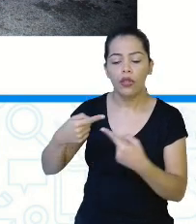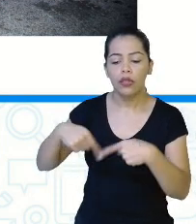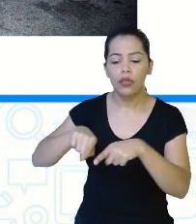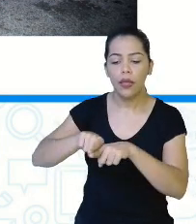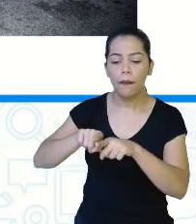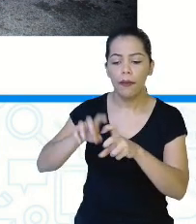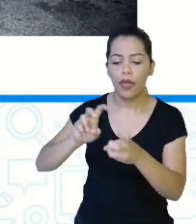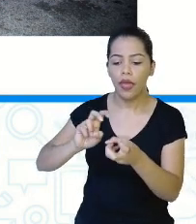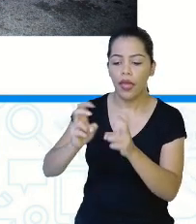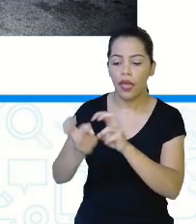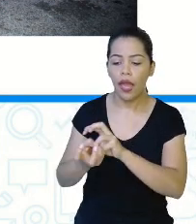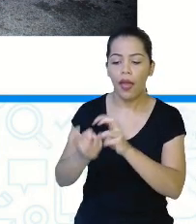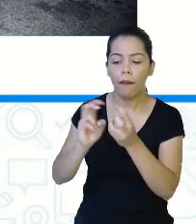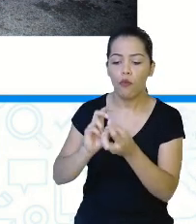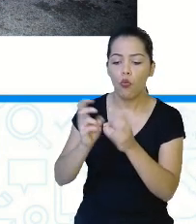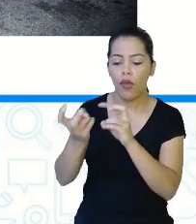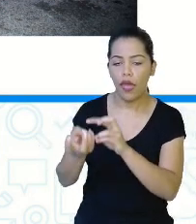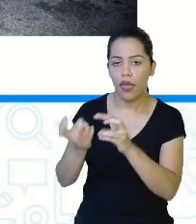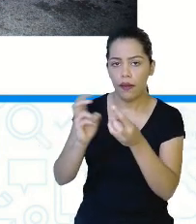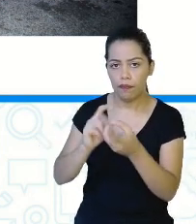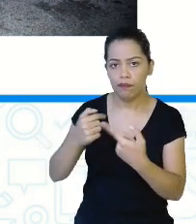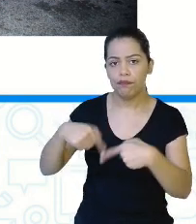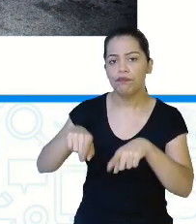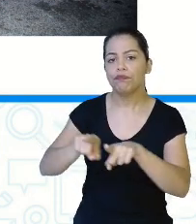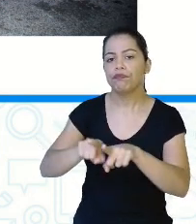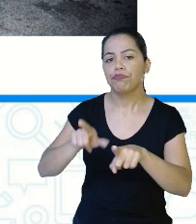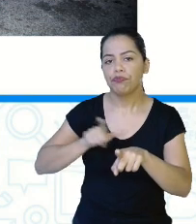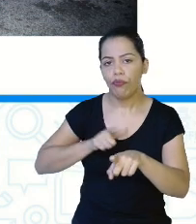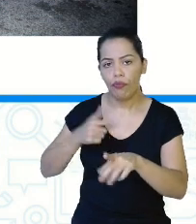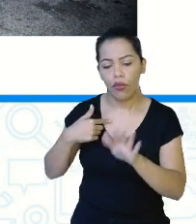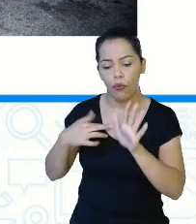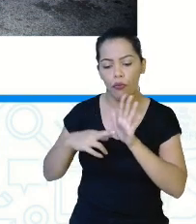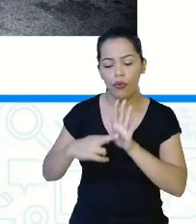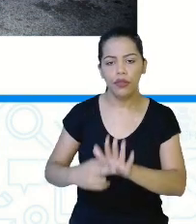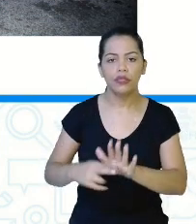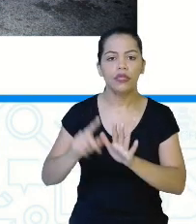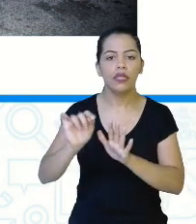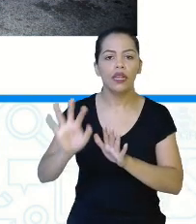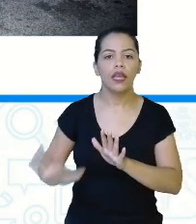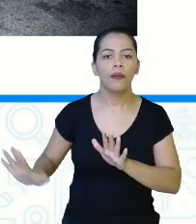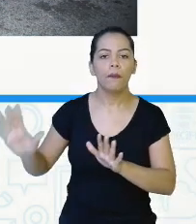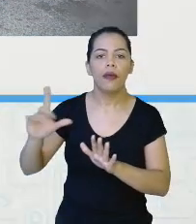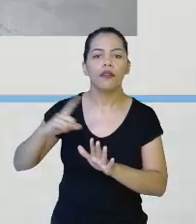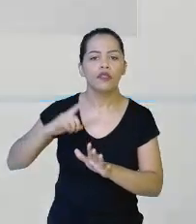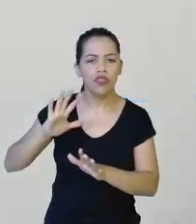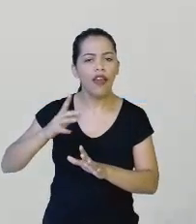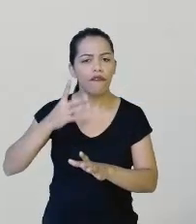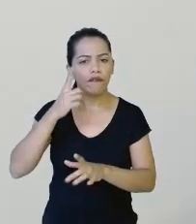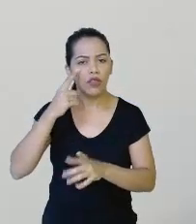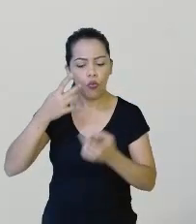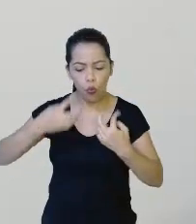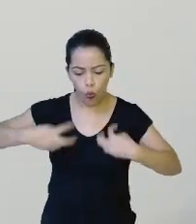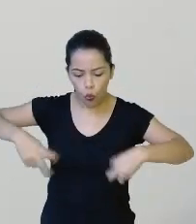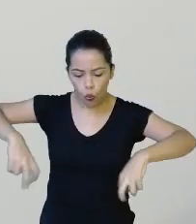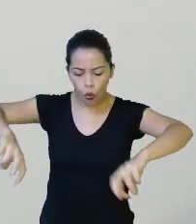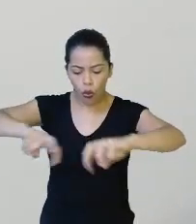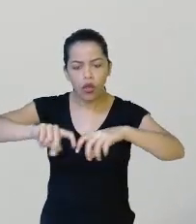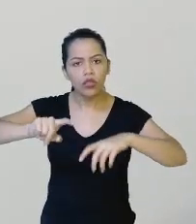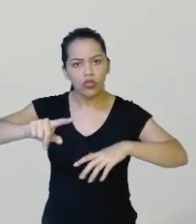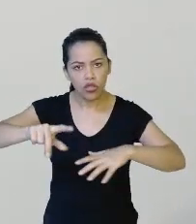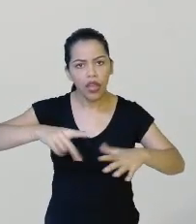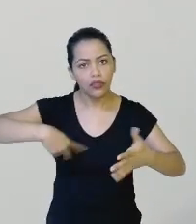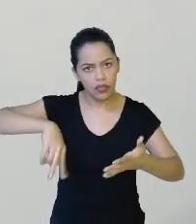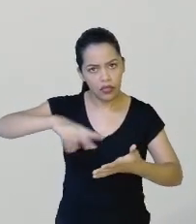trouxe aí na tela uma representação de uma roda de capoeira. Vocês já viram a roda de capoeira? Vocês já